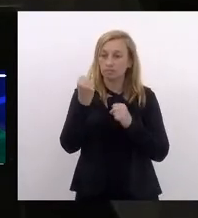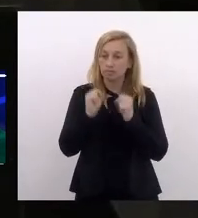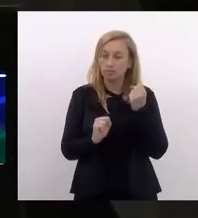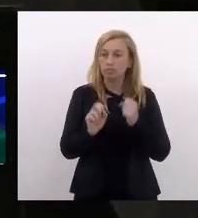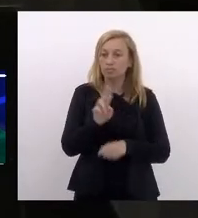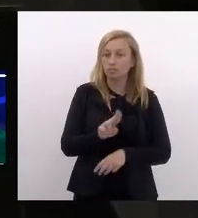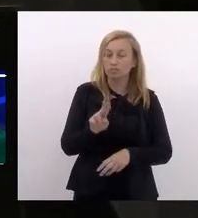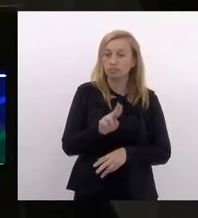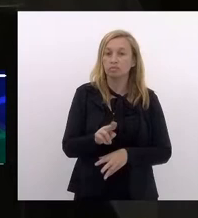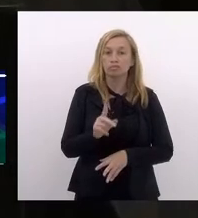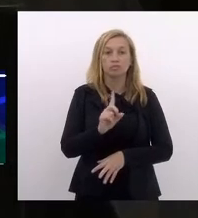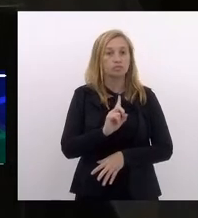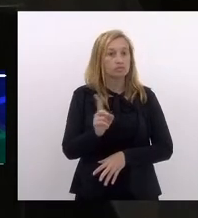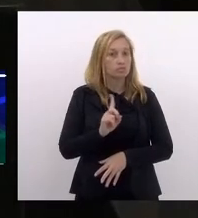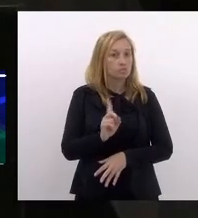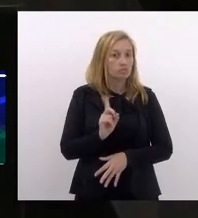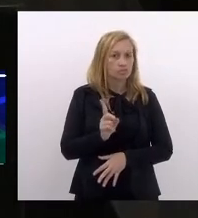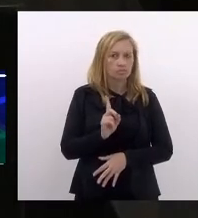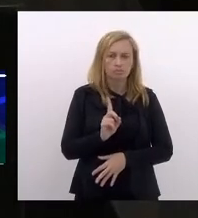Não ficaremos